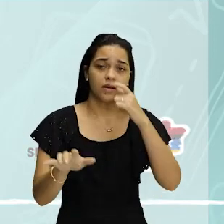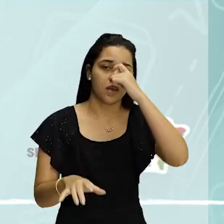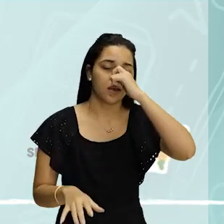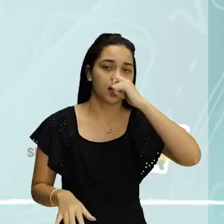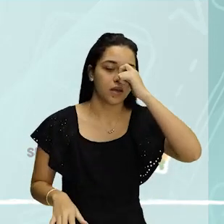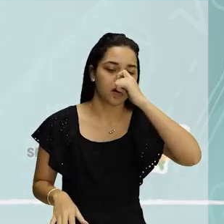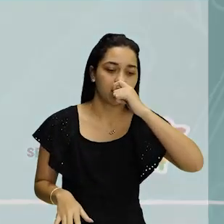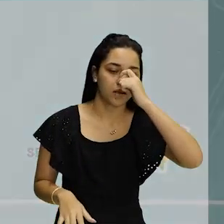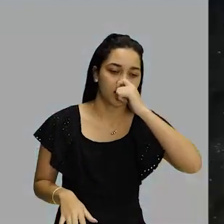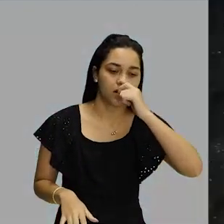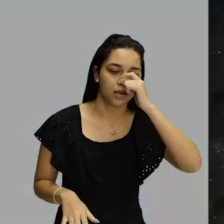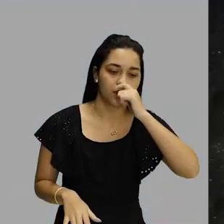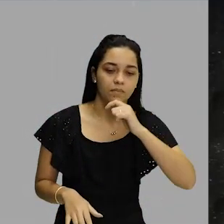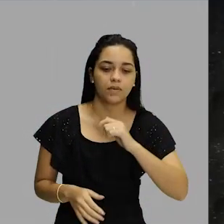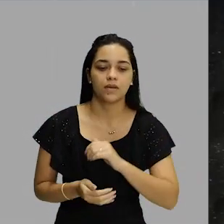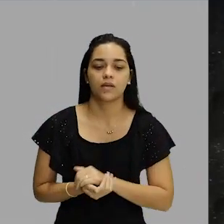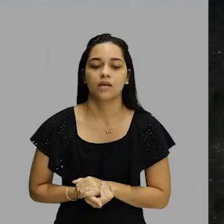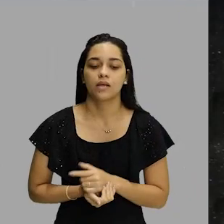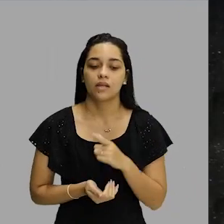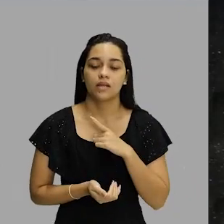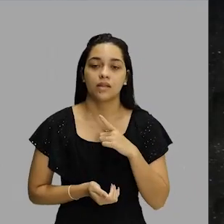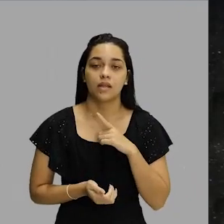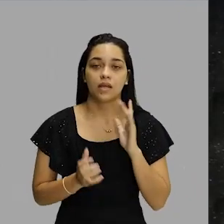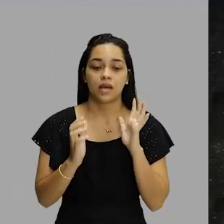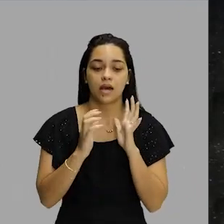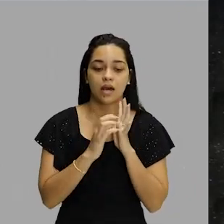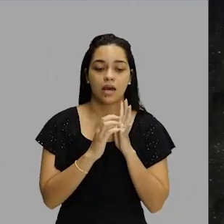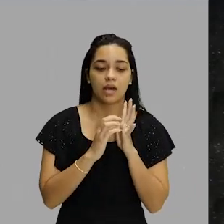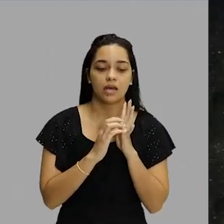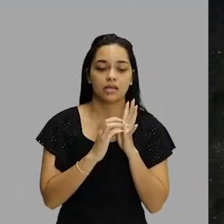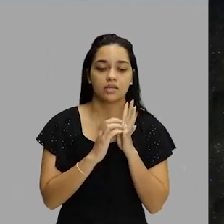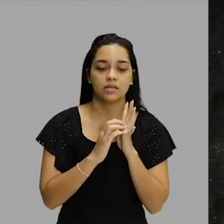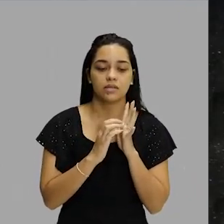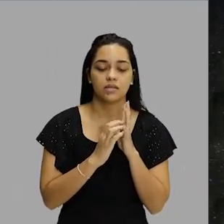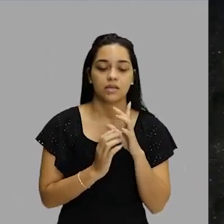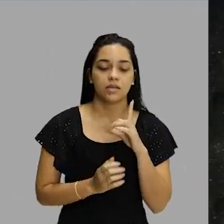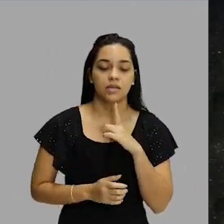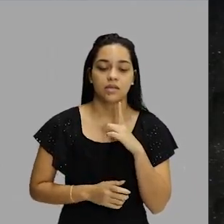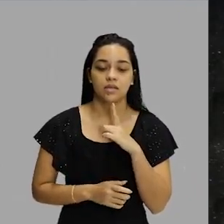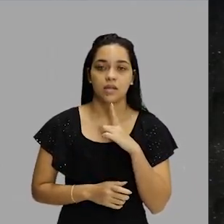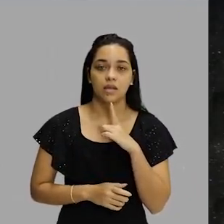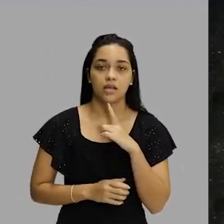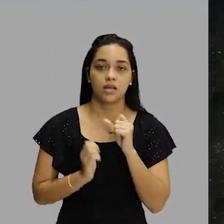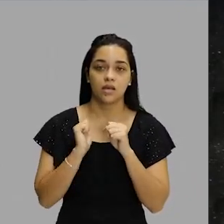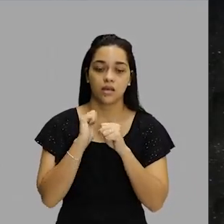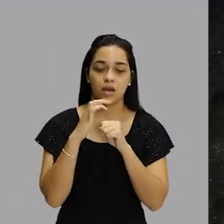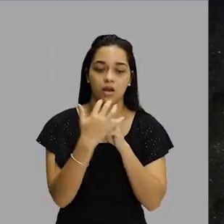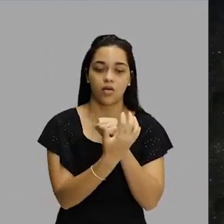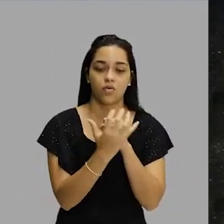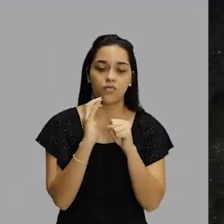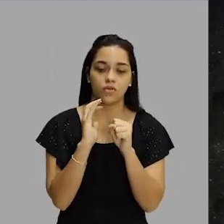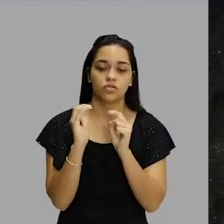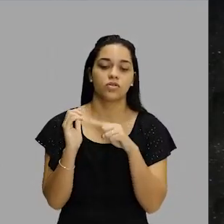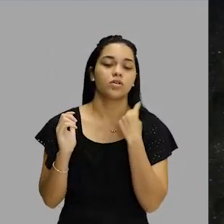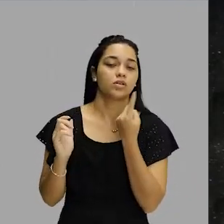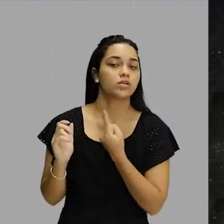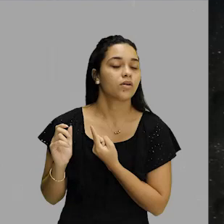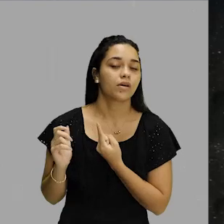A, né? Temos AIDS, temos a Covid-19, que é o que nós